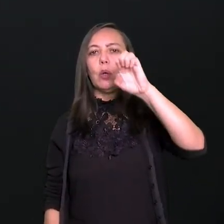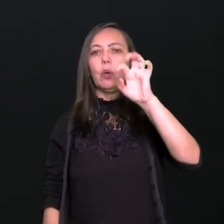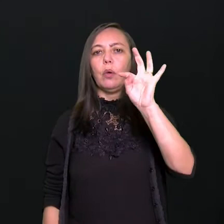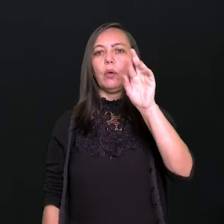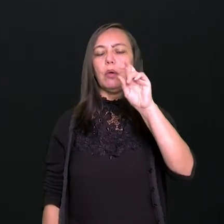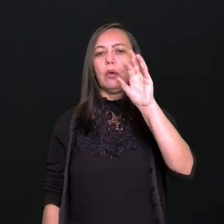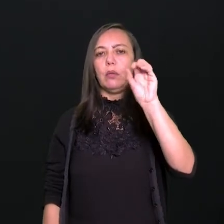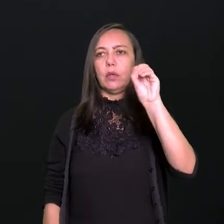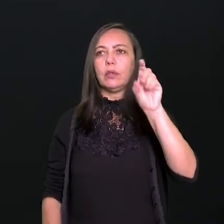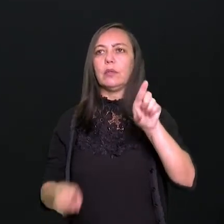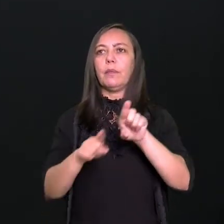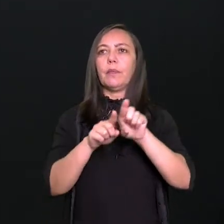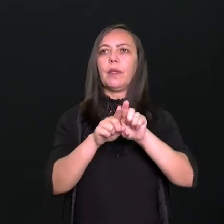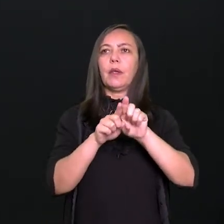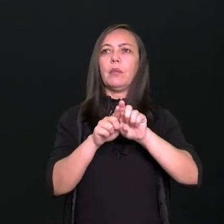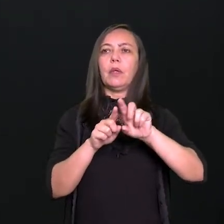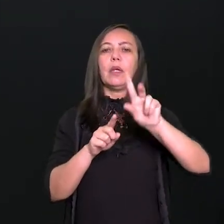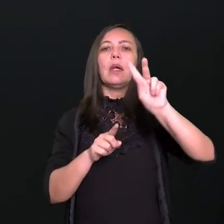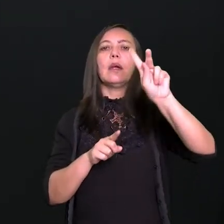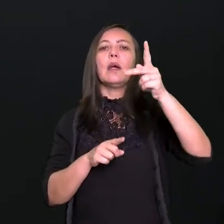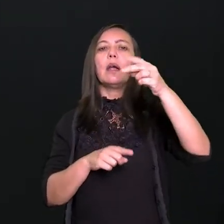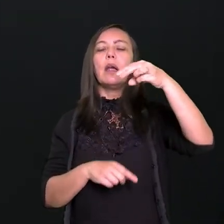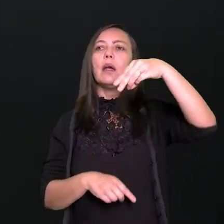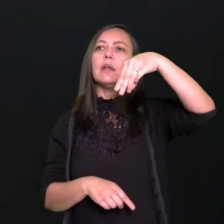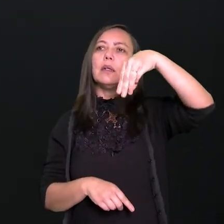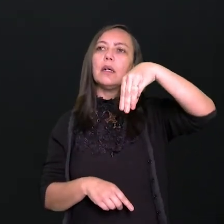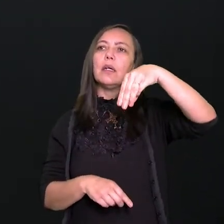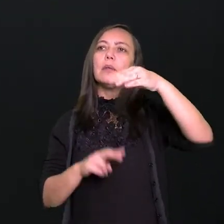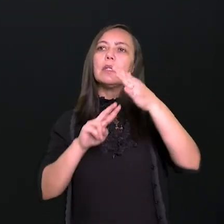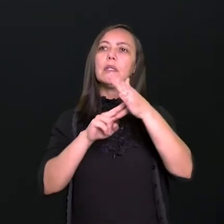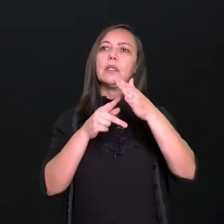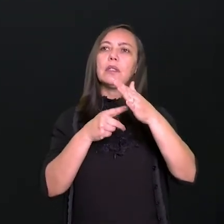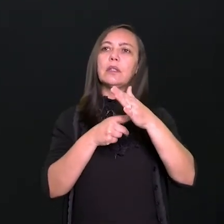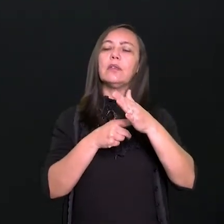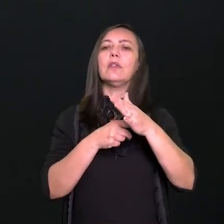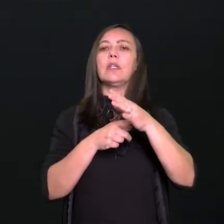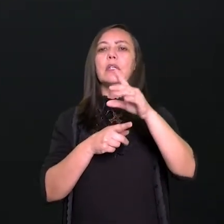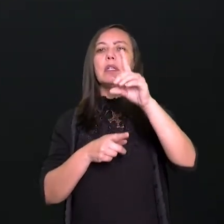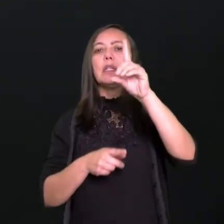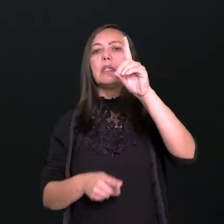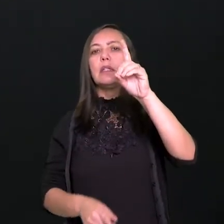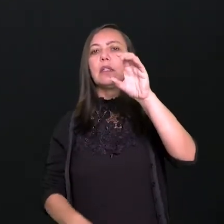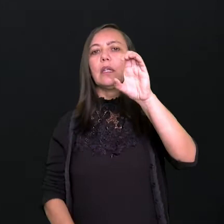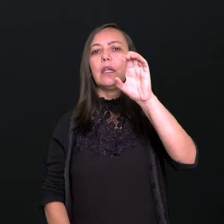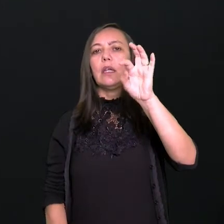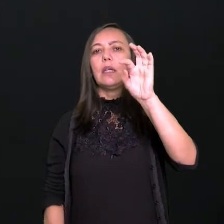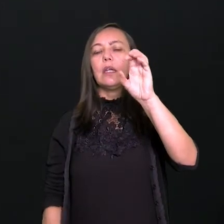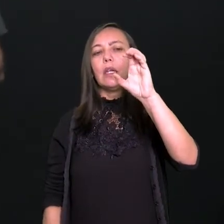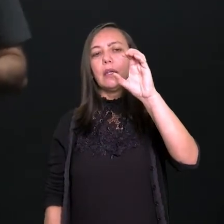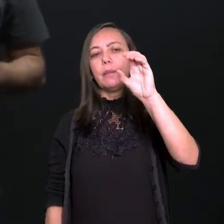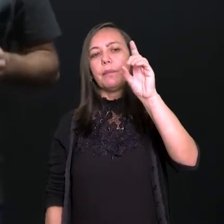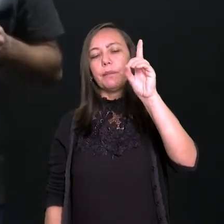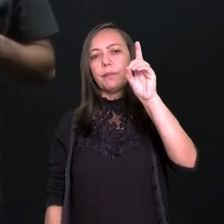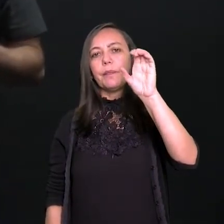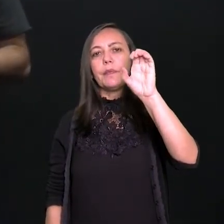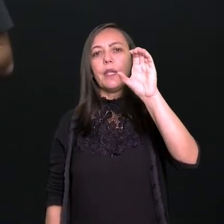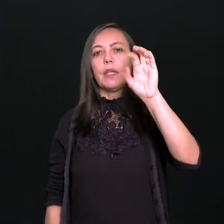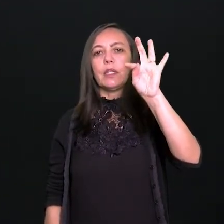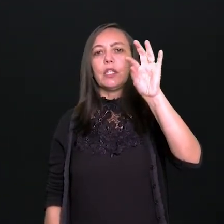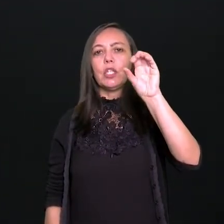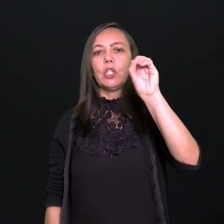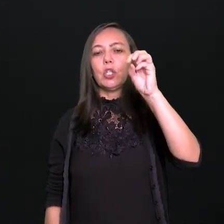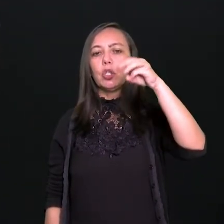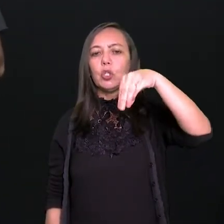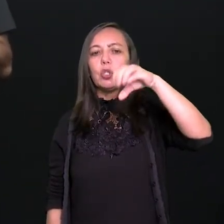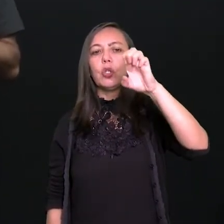hm, que significa hectômetro, e DAM, que significa decâmetro. Por que